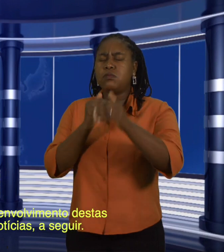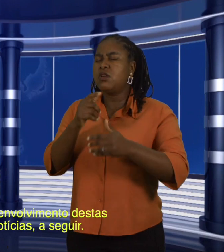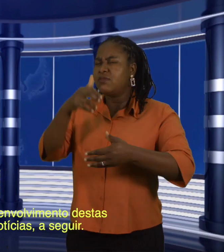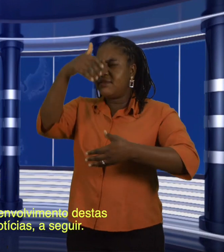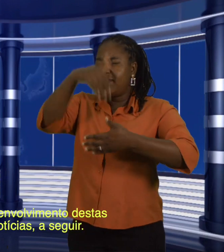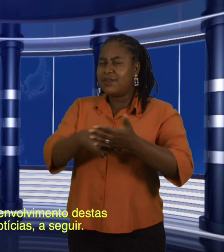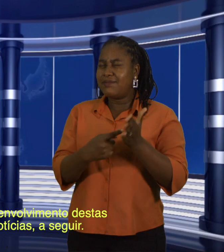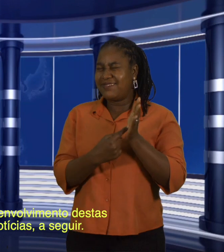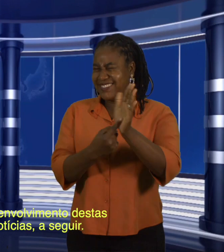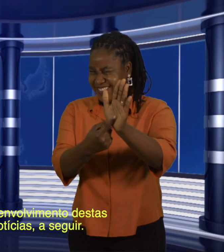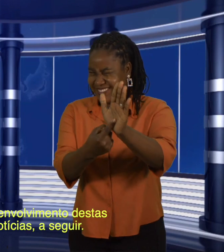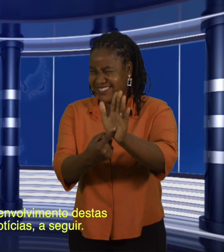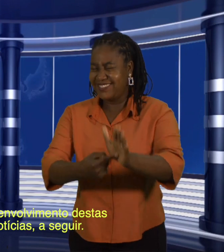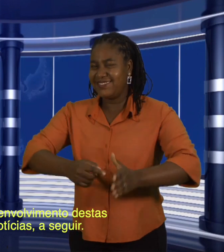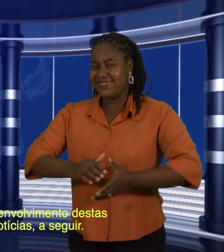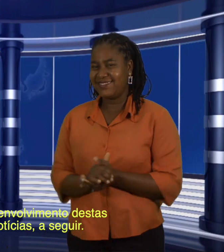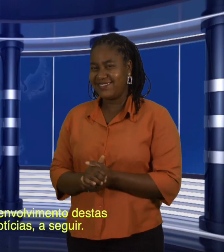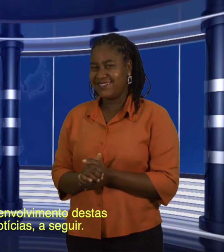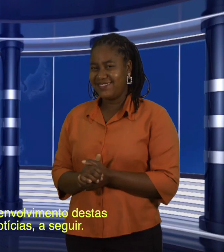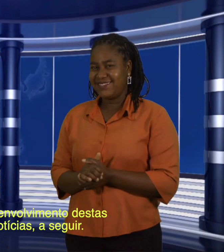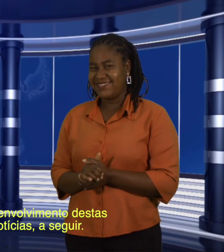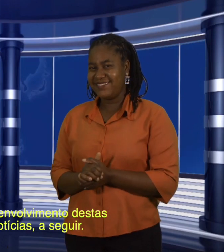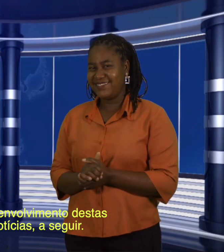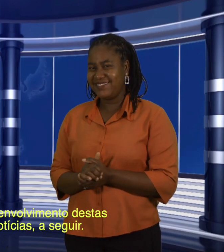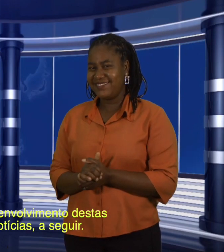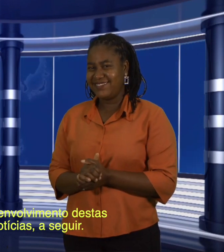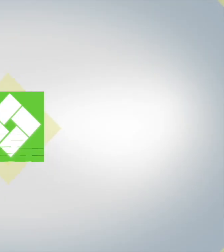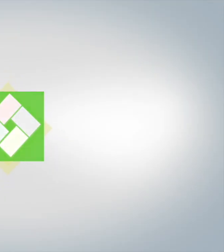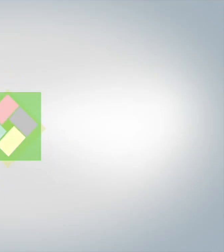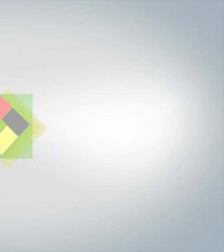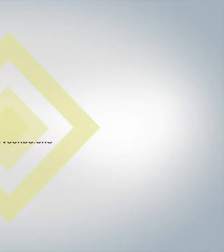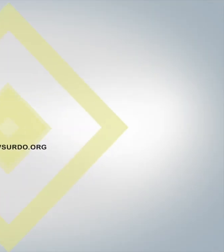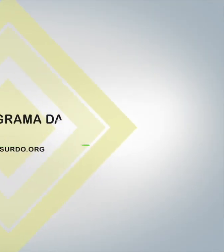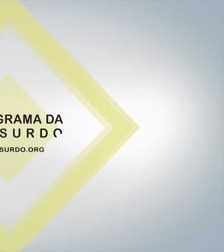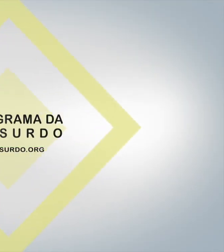Acompanhe o desenvolvimento destas e de outras notícias a seguir.